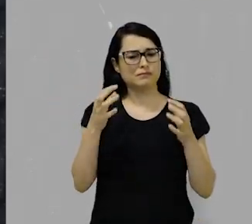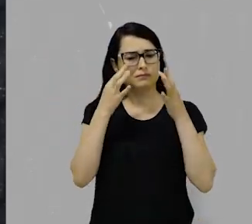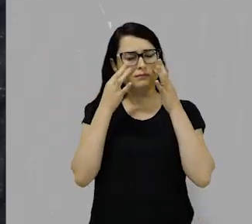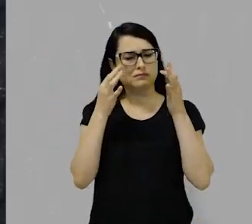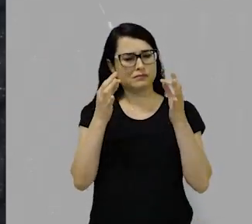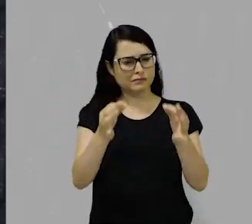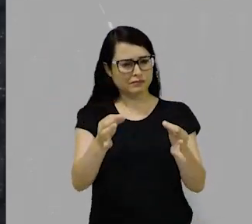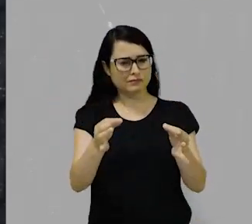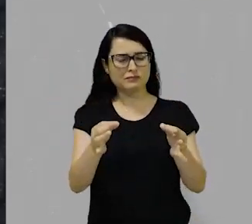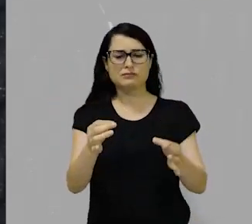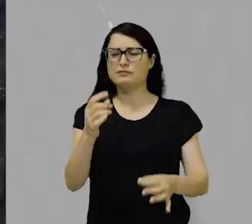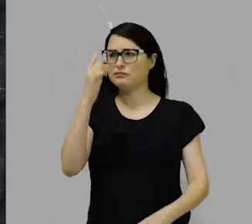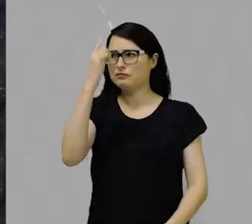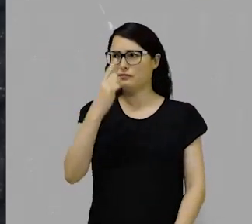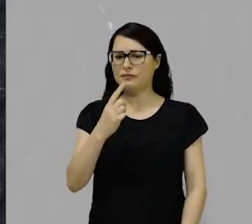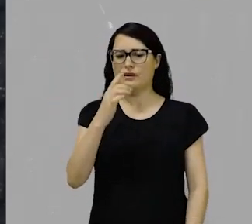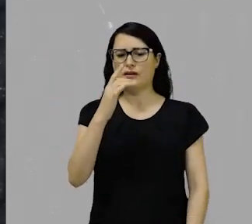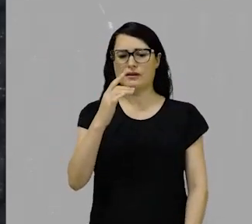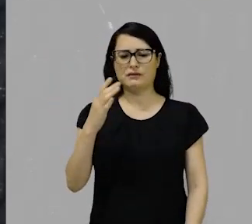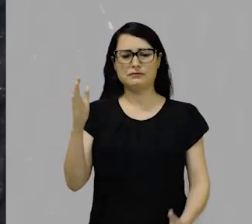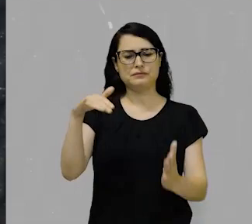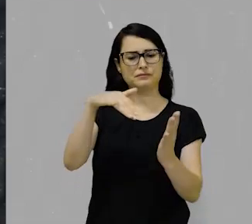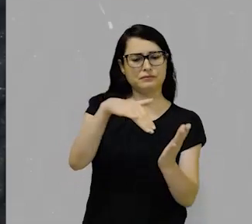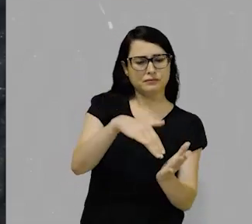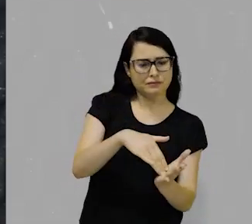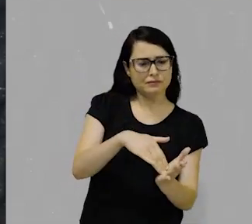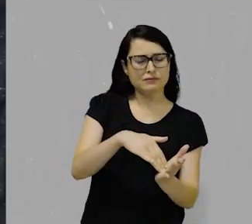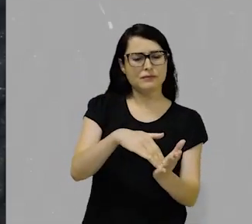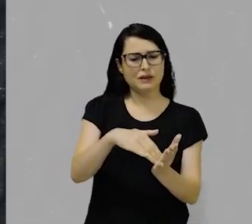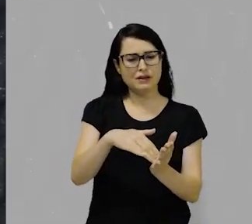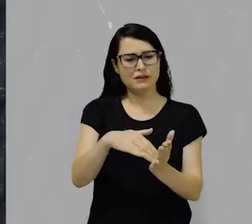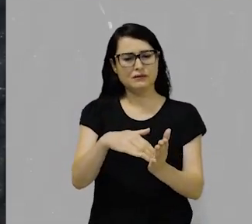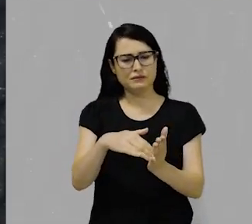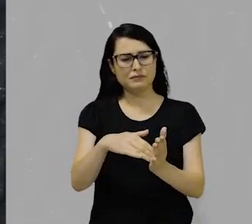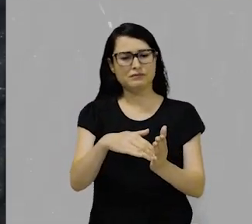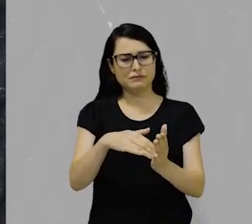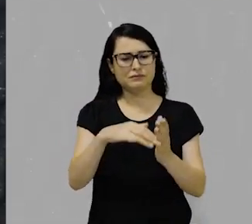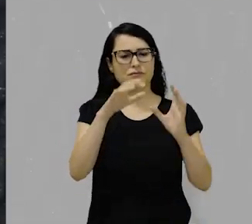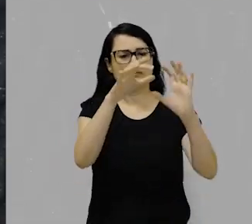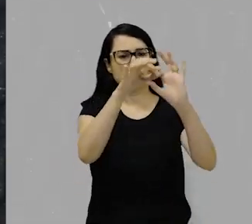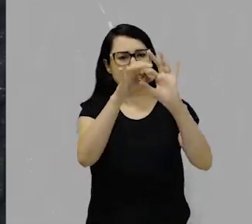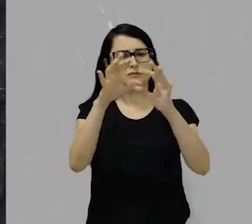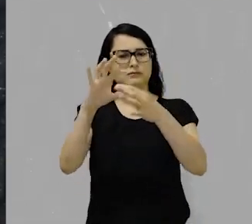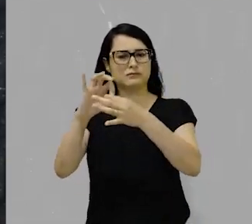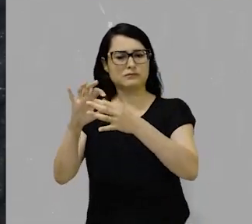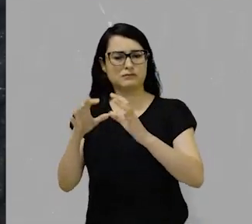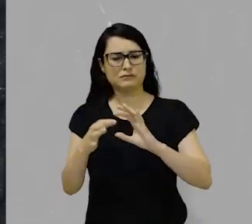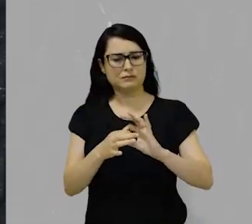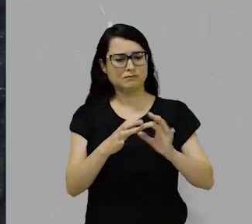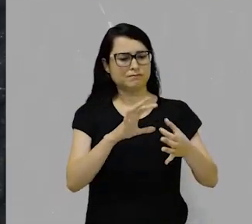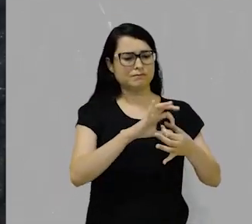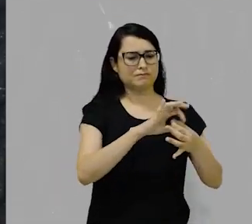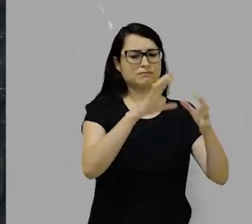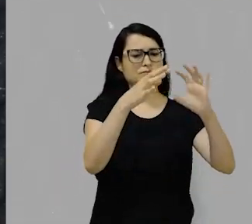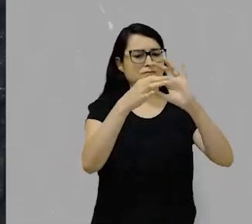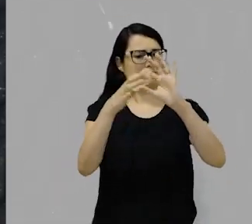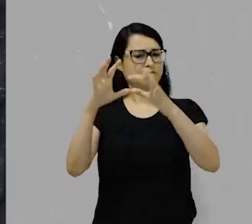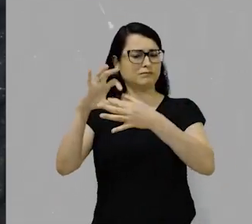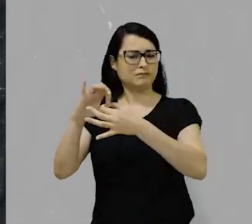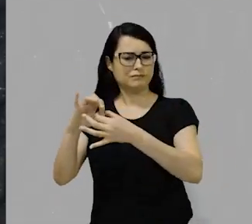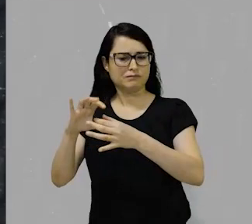imagem, vocês vão perceber que na última imagem aqui nós temos os nossos continentes como conhecemos, né? Na sua atual